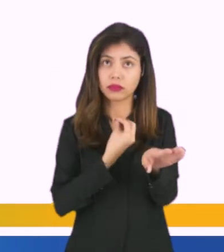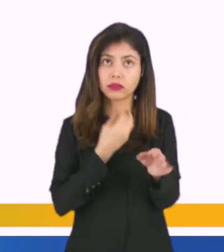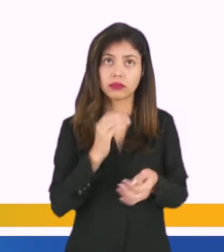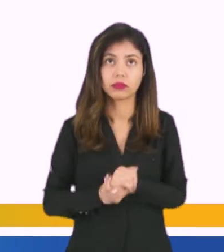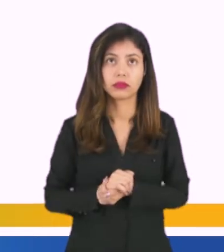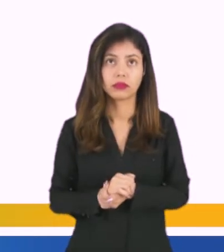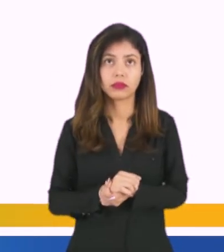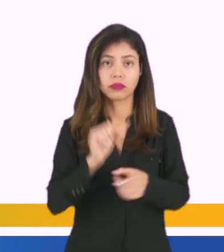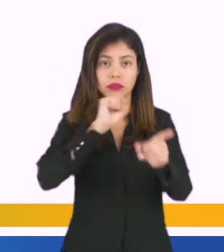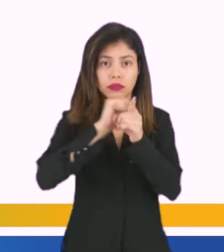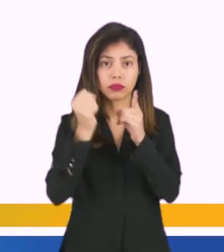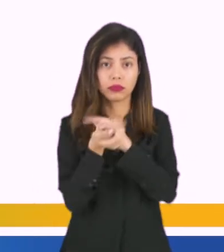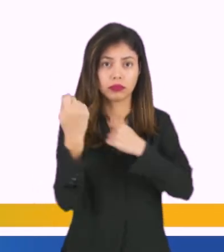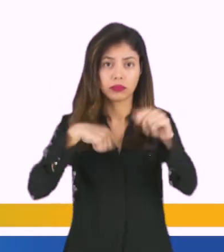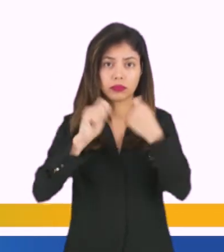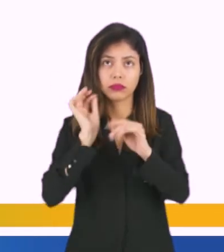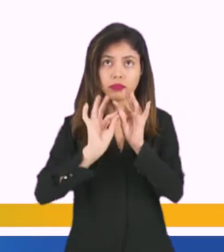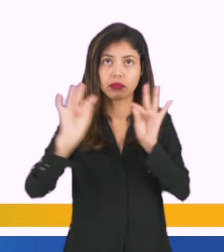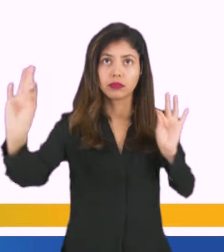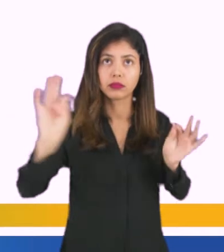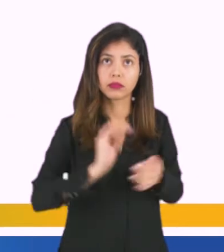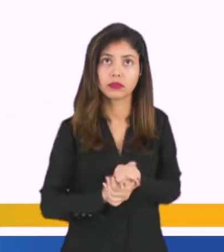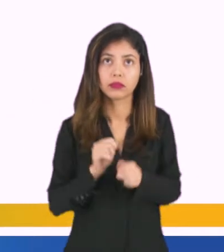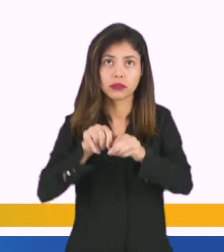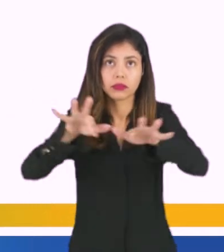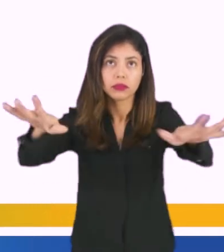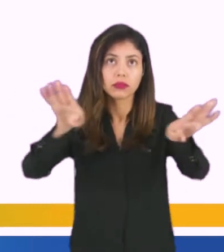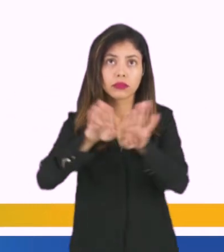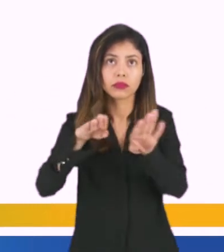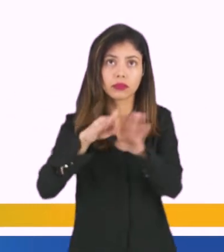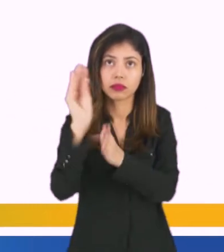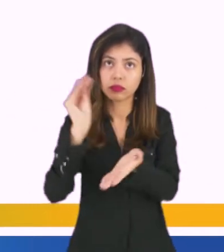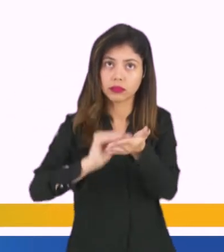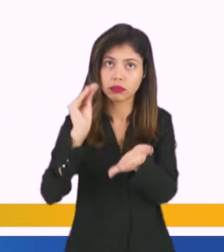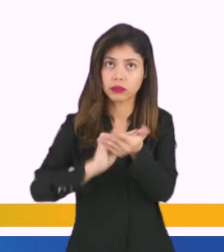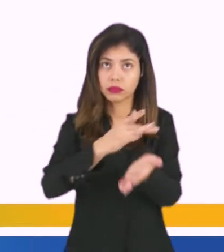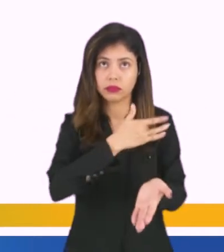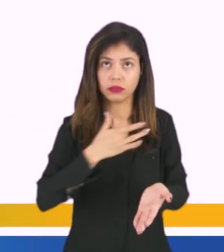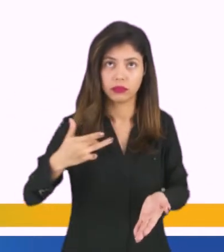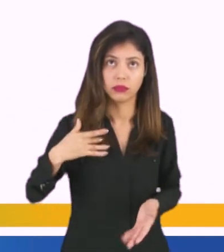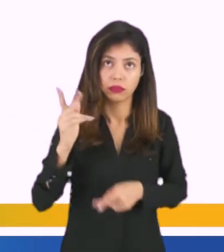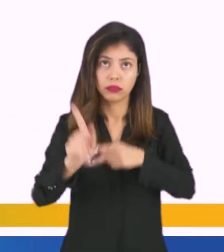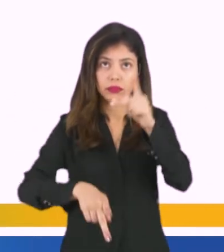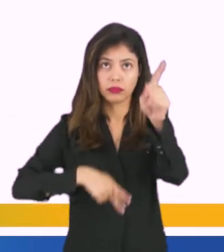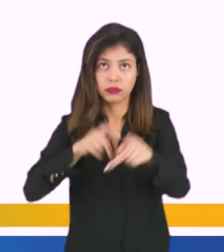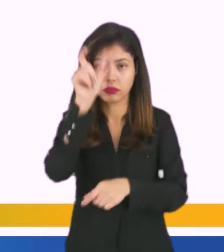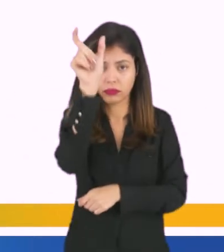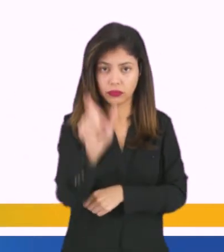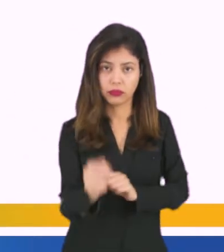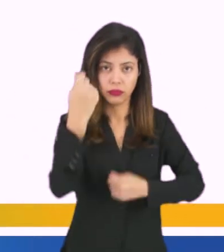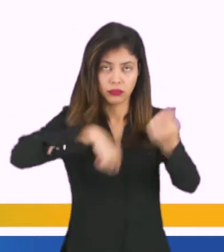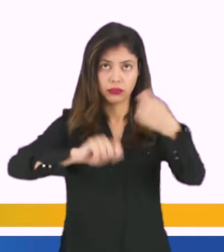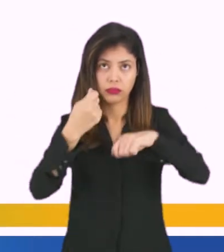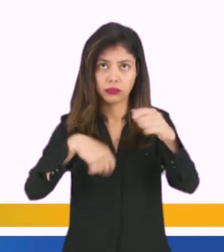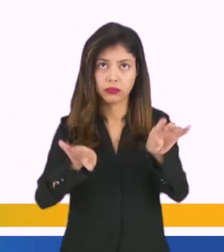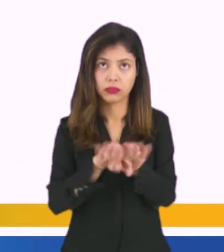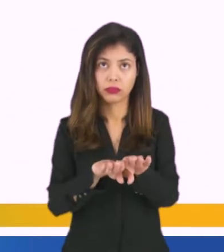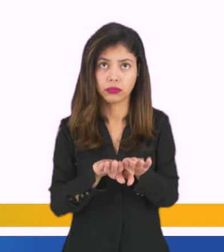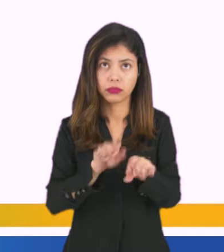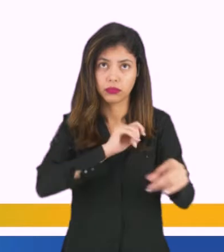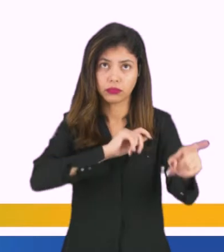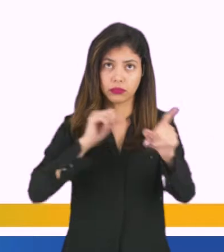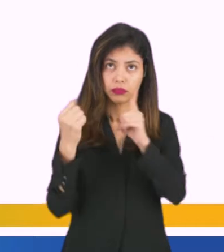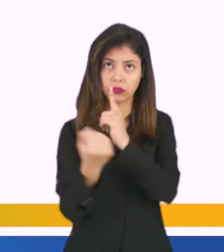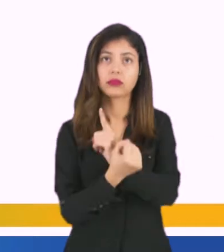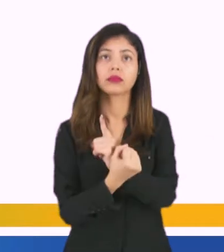medir o quê? Né, vão medir a atribuição de fatores determinantes da situação de saúde relacionados ao perfil econômico e social